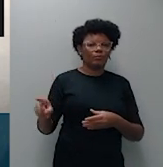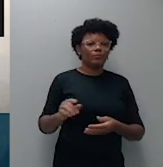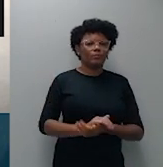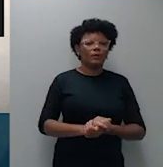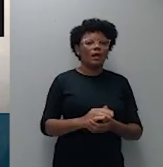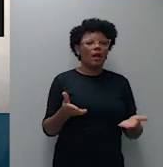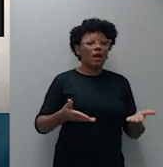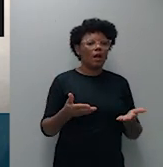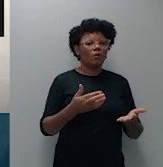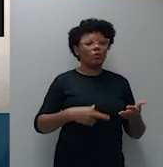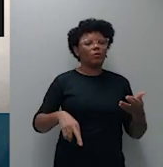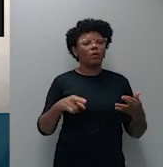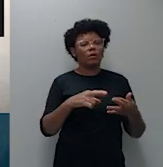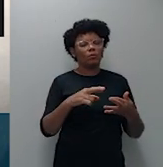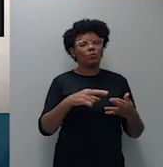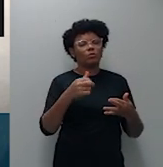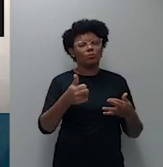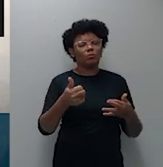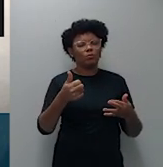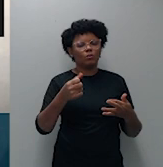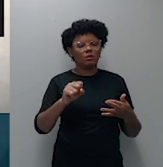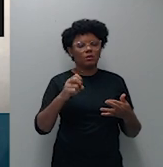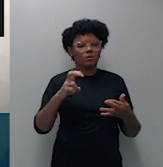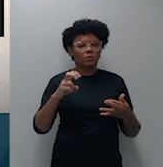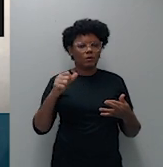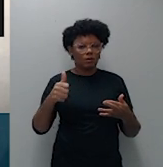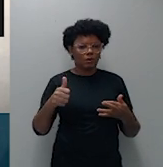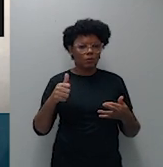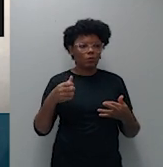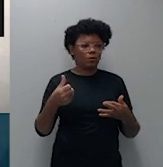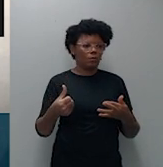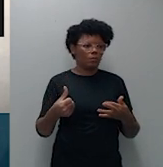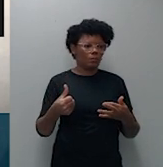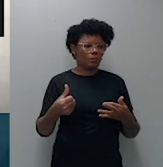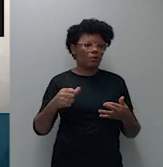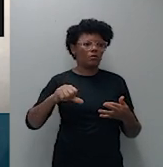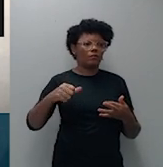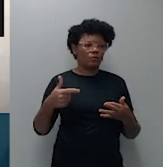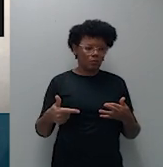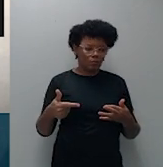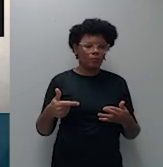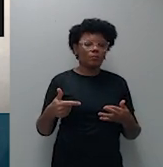chama julgamento recurso especial 850 e 169